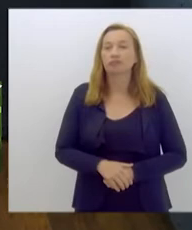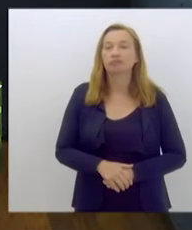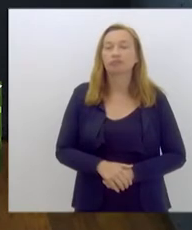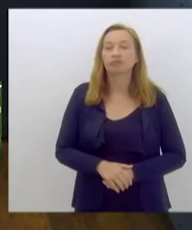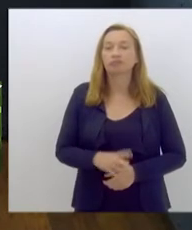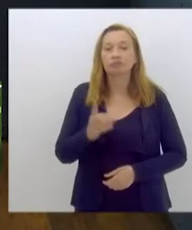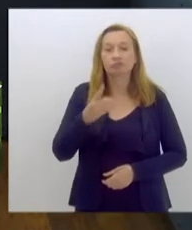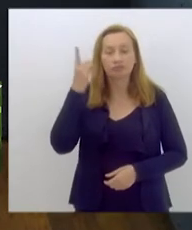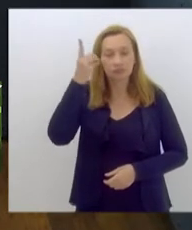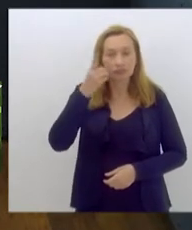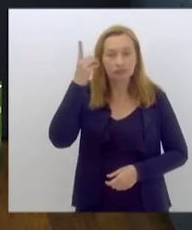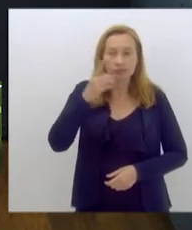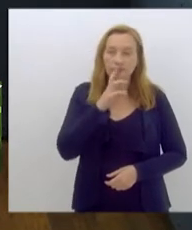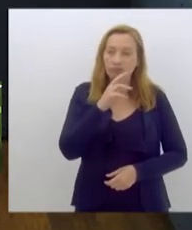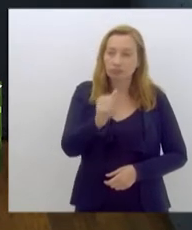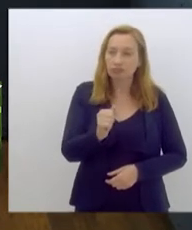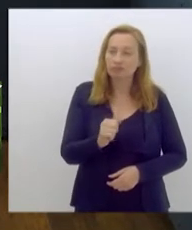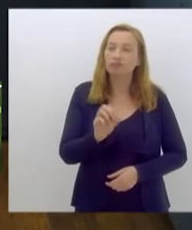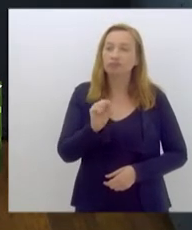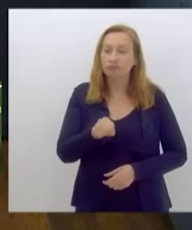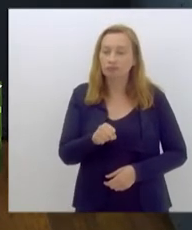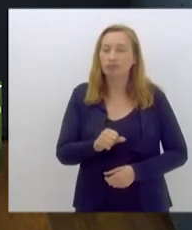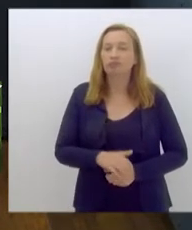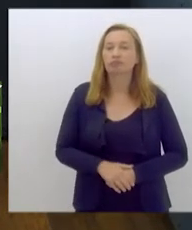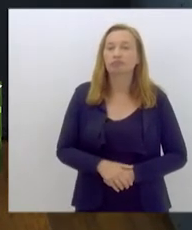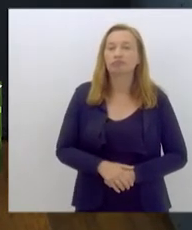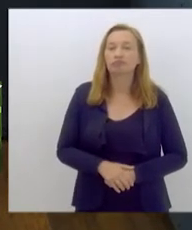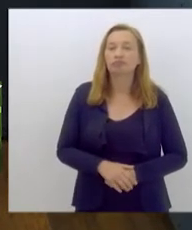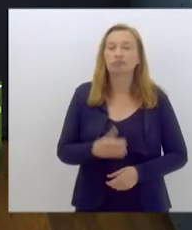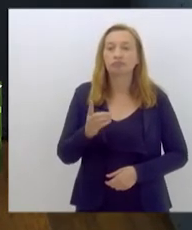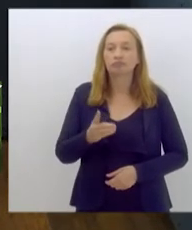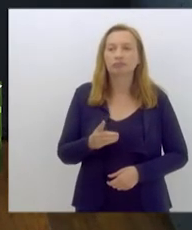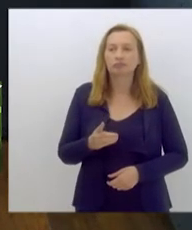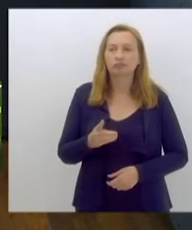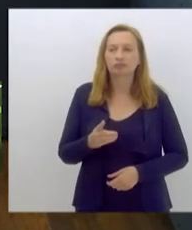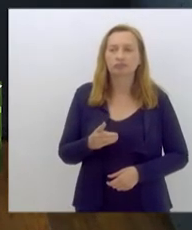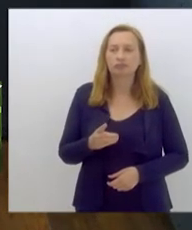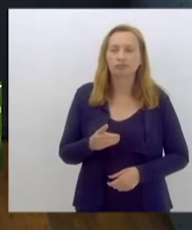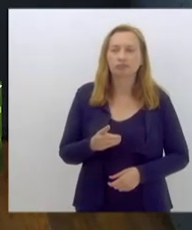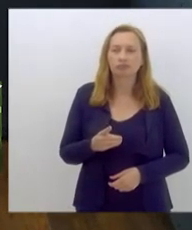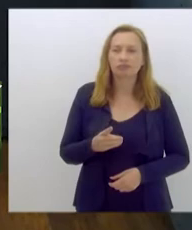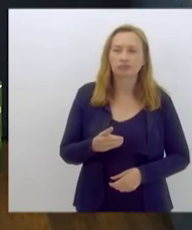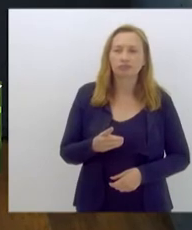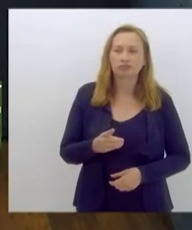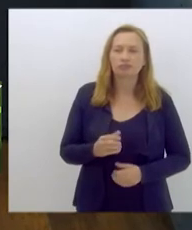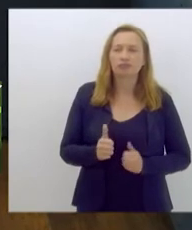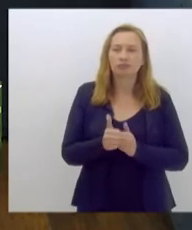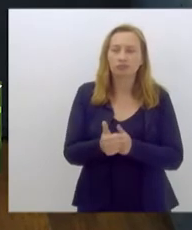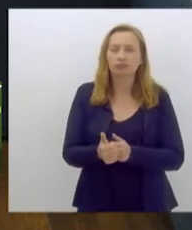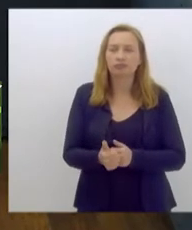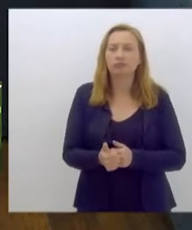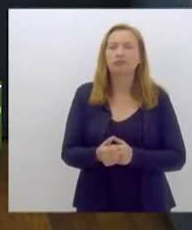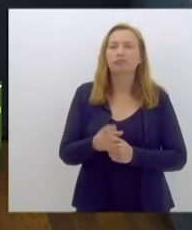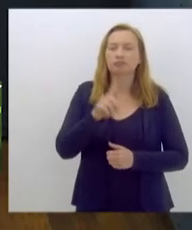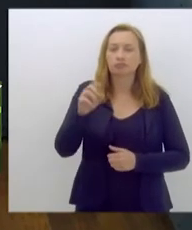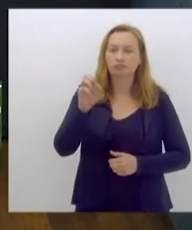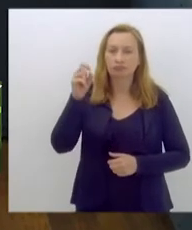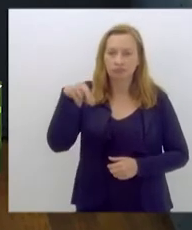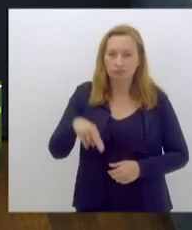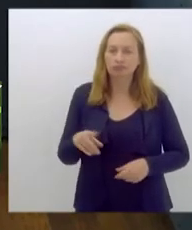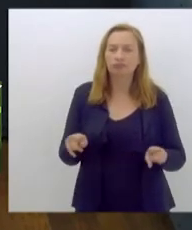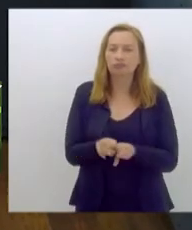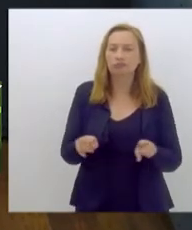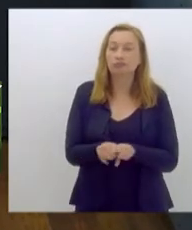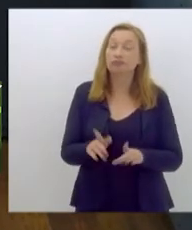Como deputado Rodrigo Amorim? Favorável. Como votou... Acompanhando o relator, todos acompanhando. E a Zeidan também? Também. Então,